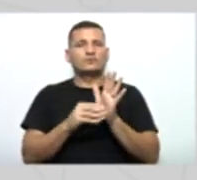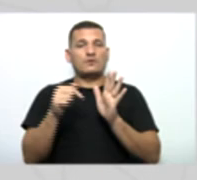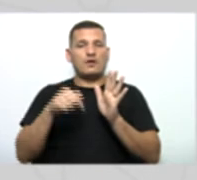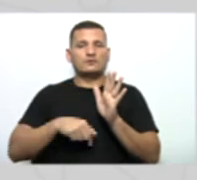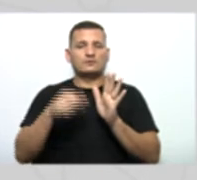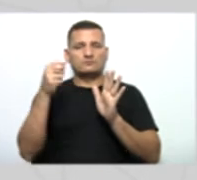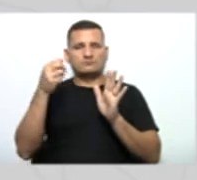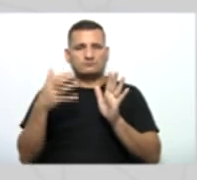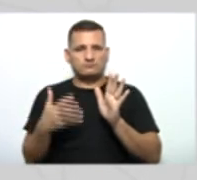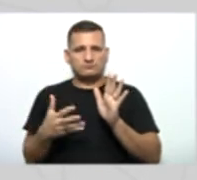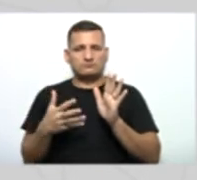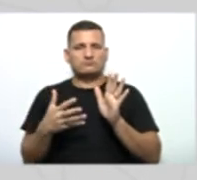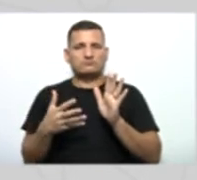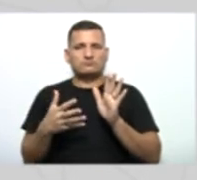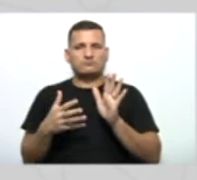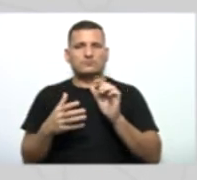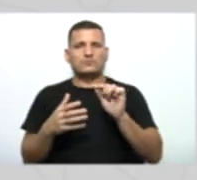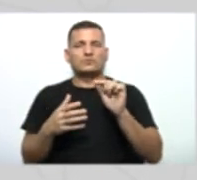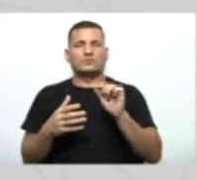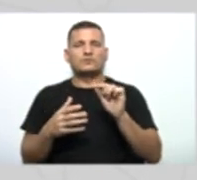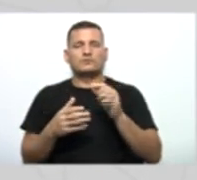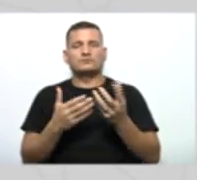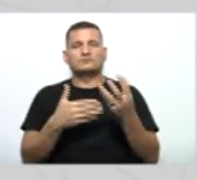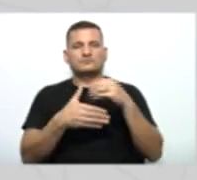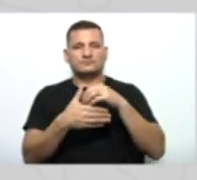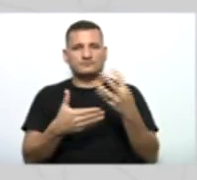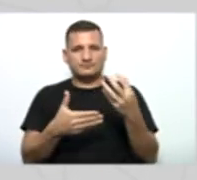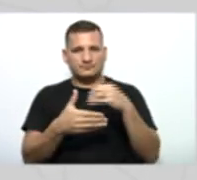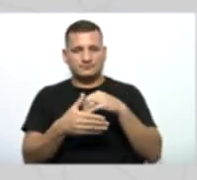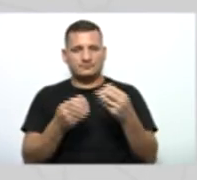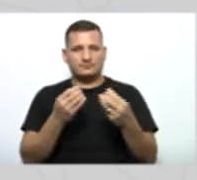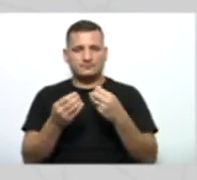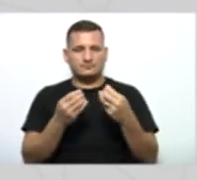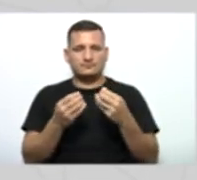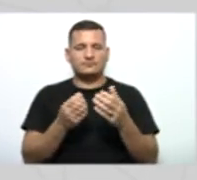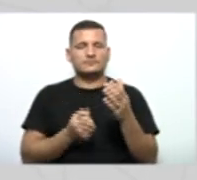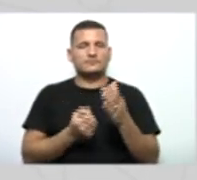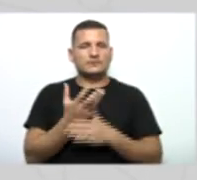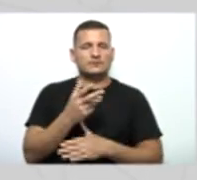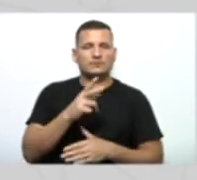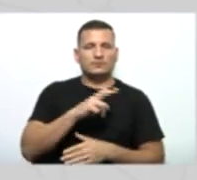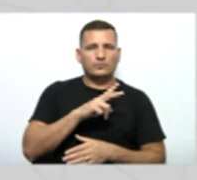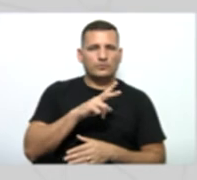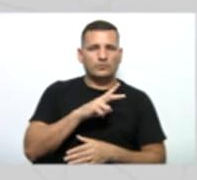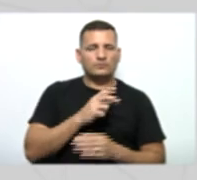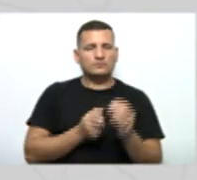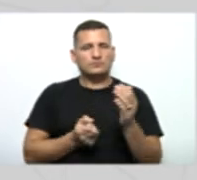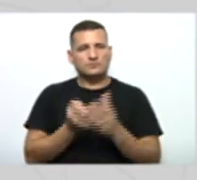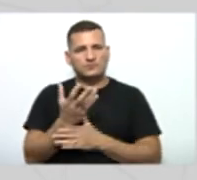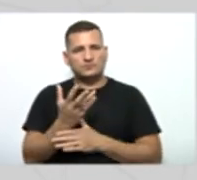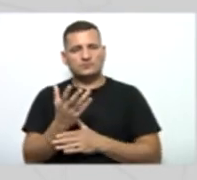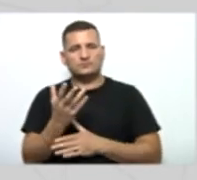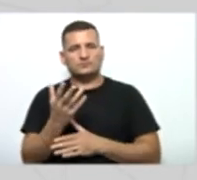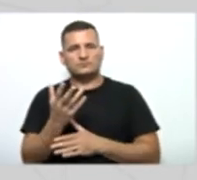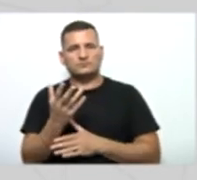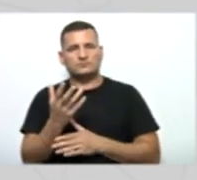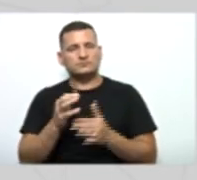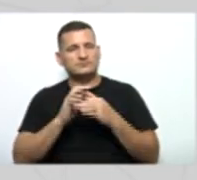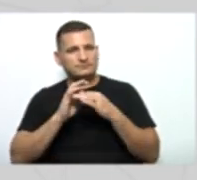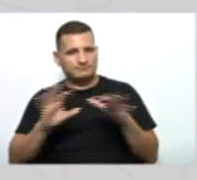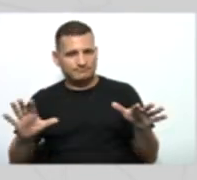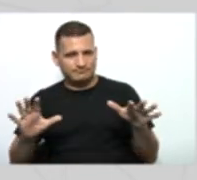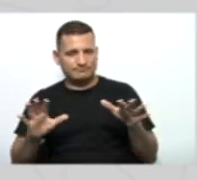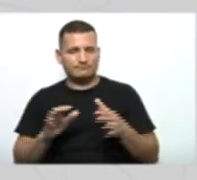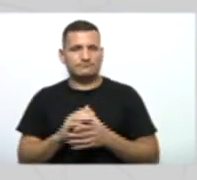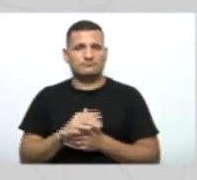aqui sobre o funcionamento do encapsulamento. A criação de um atributo público, a criação de um atributo do tipo privado. Então, vocês